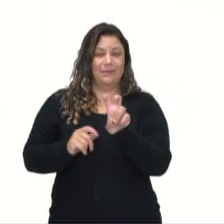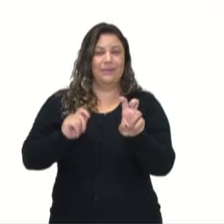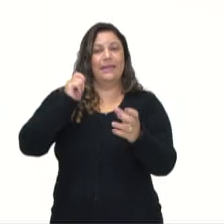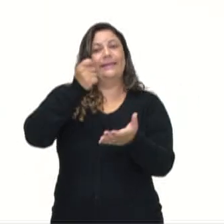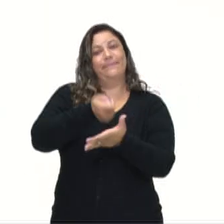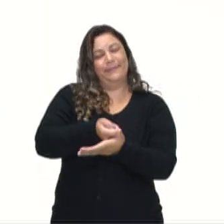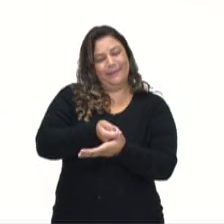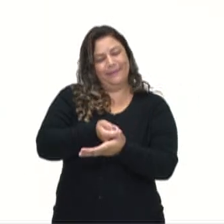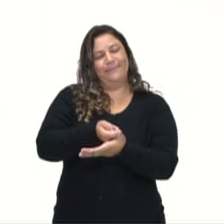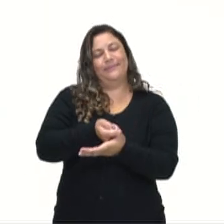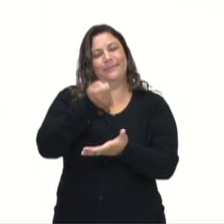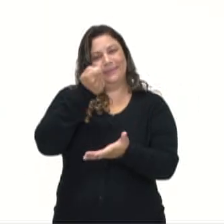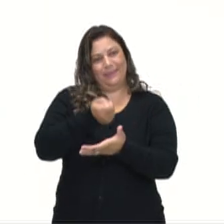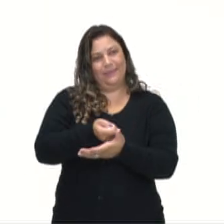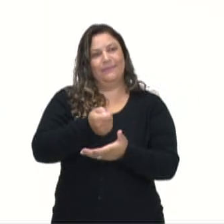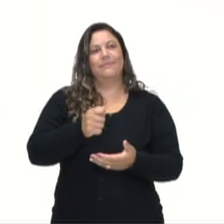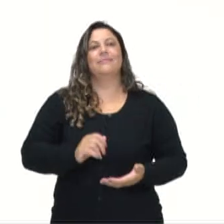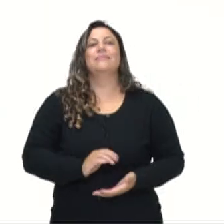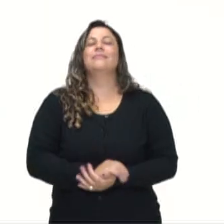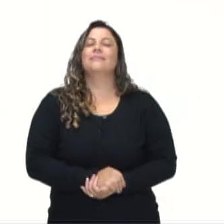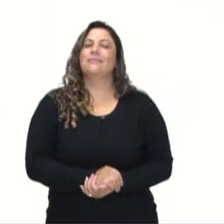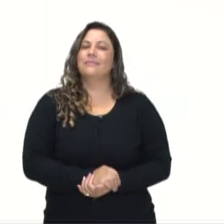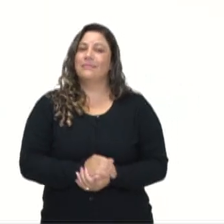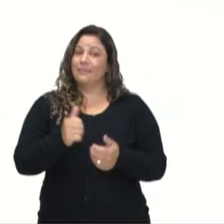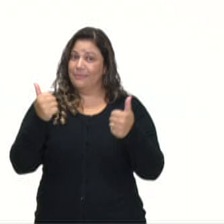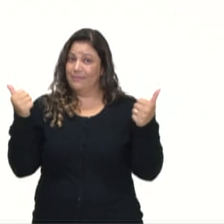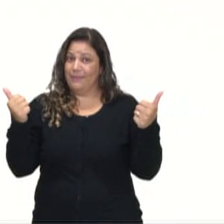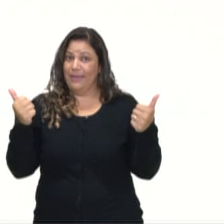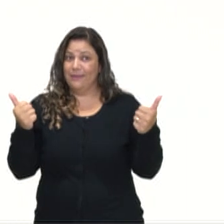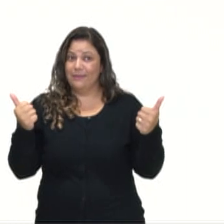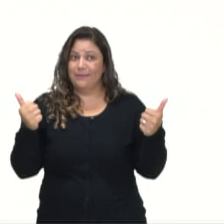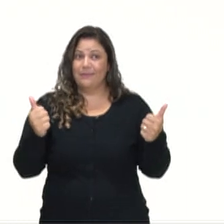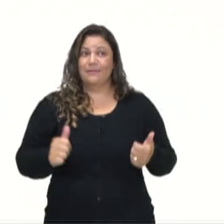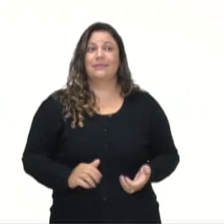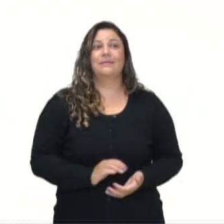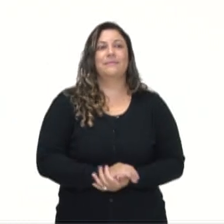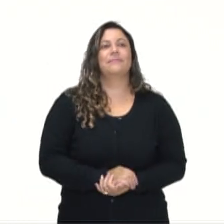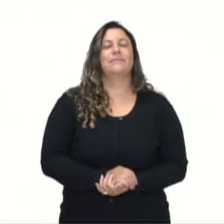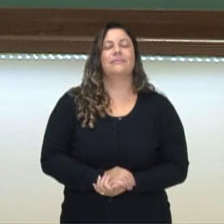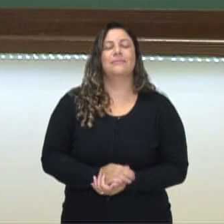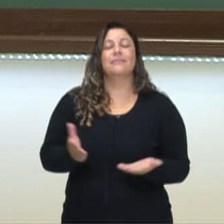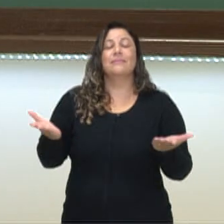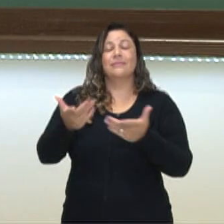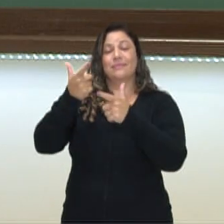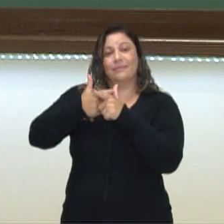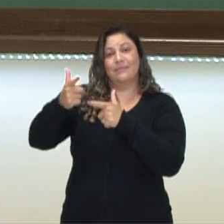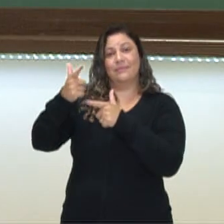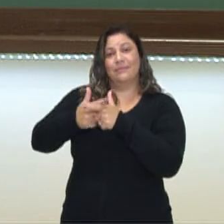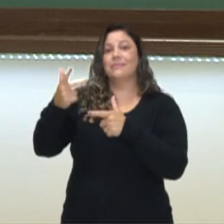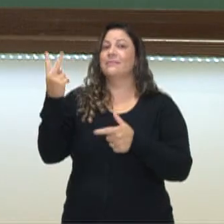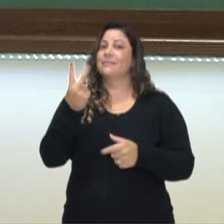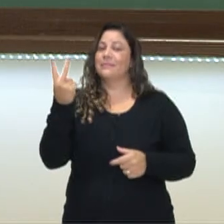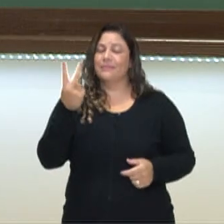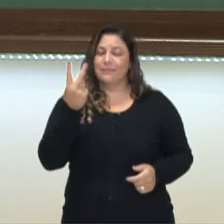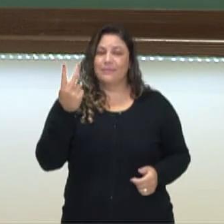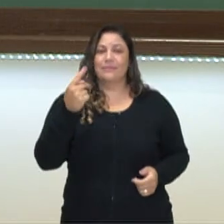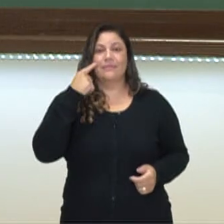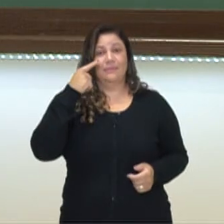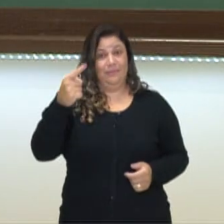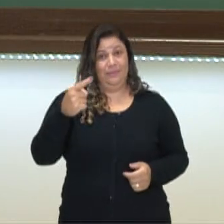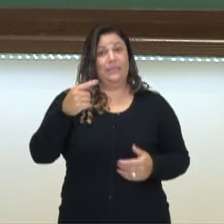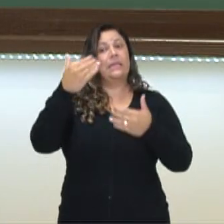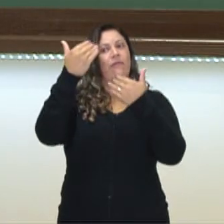gastar R$55. Tudo bem? Muito bem. Vamos para um problema 2. Esse probleminha estava na prova